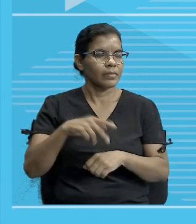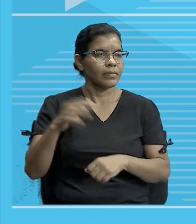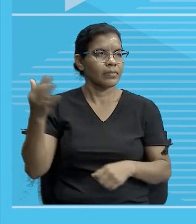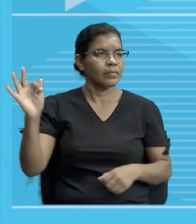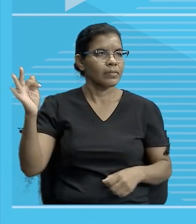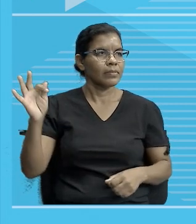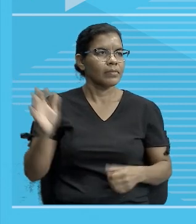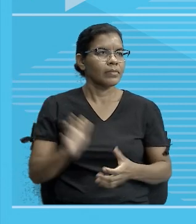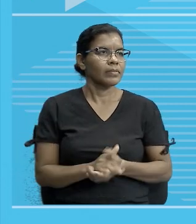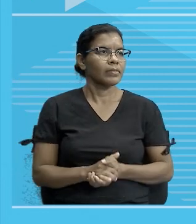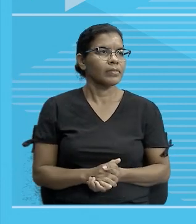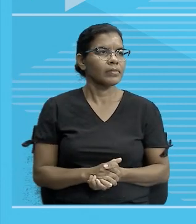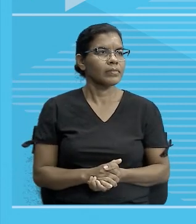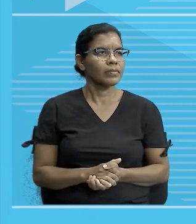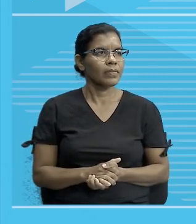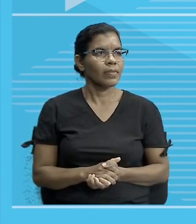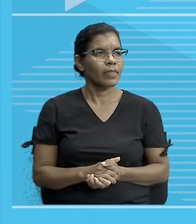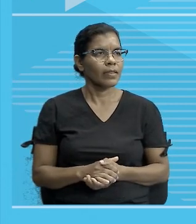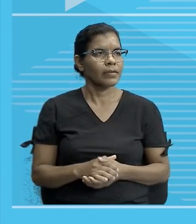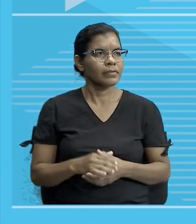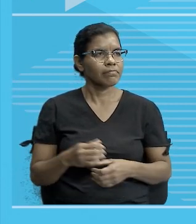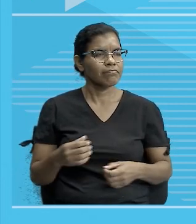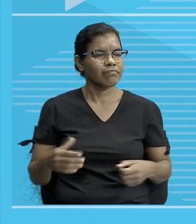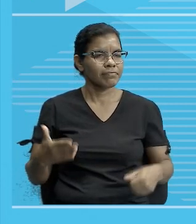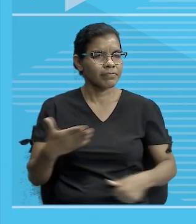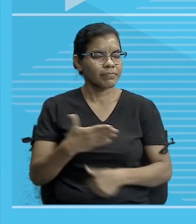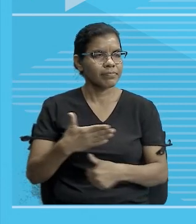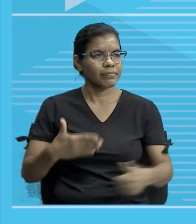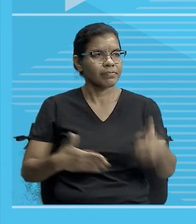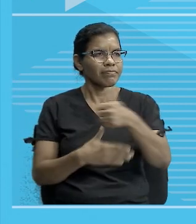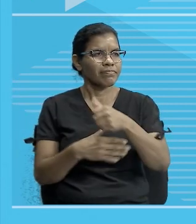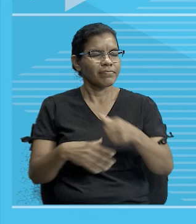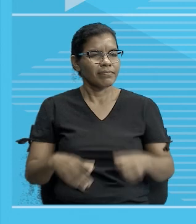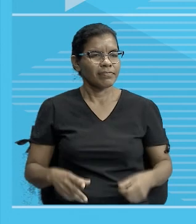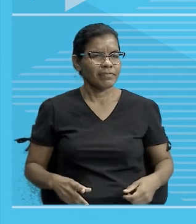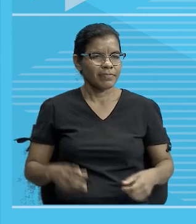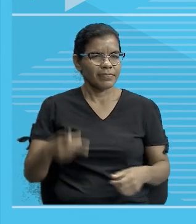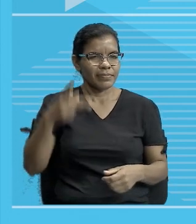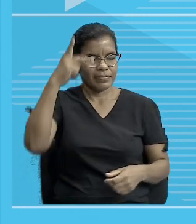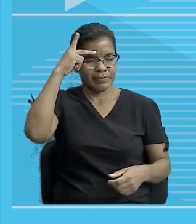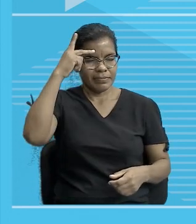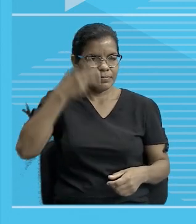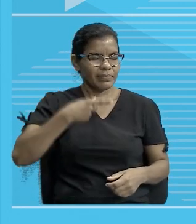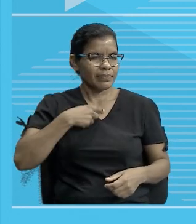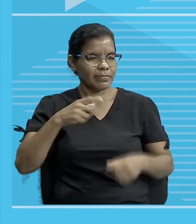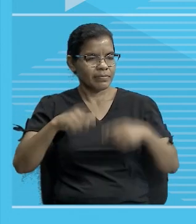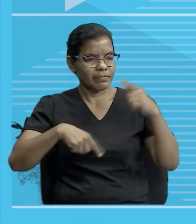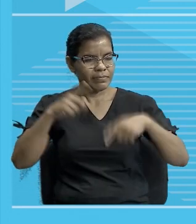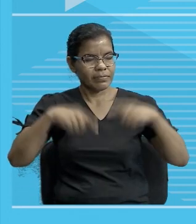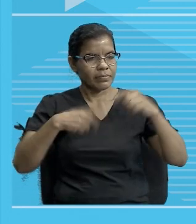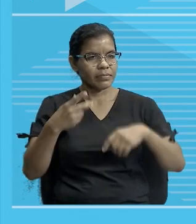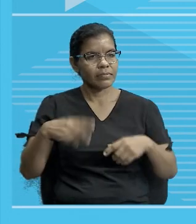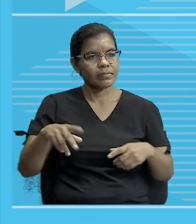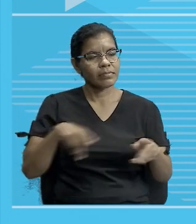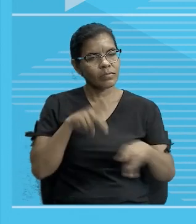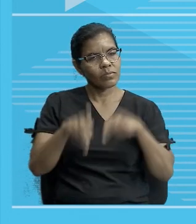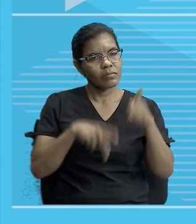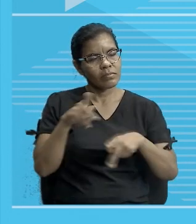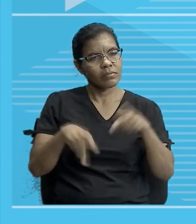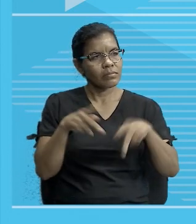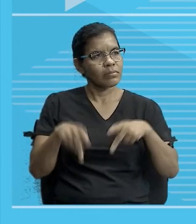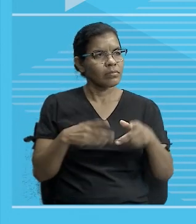A França. Além dos privilégios e das ambições políticas e do povo passando